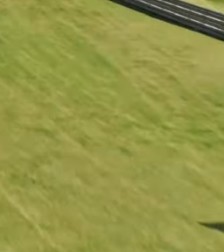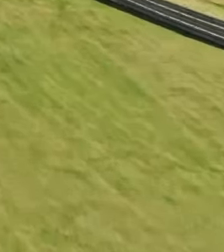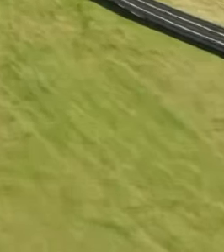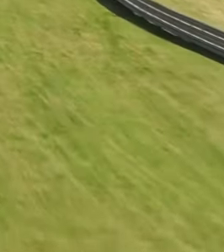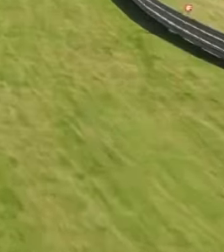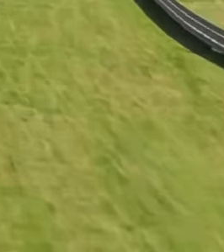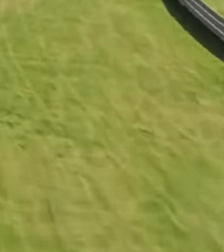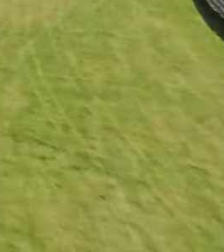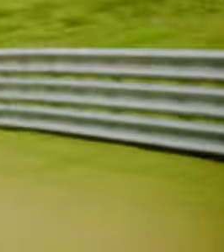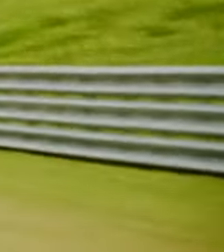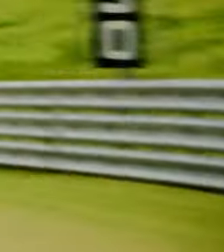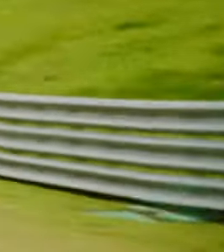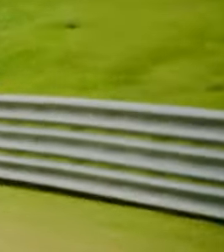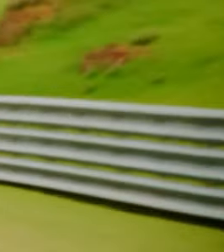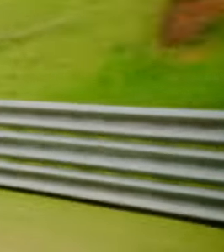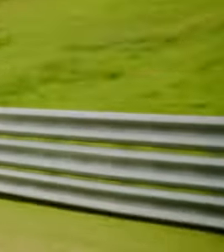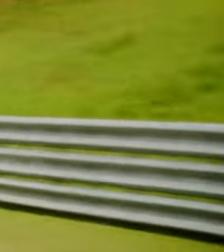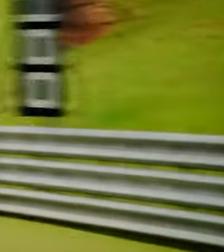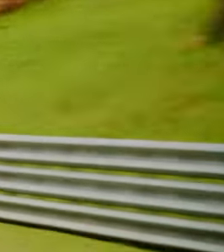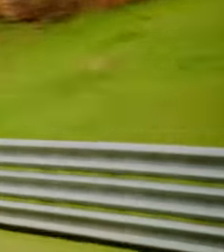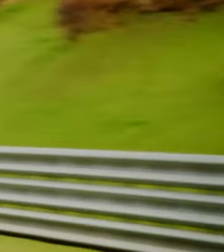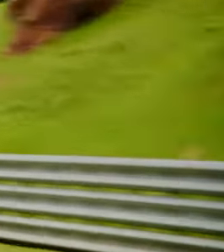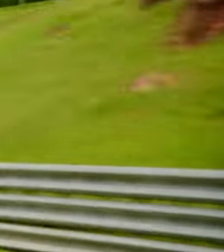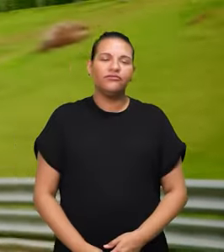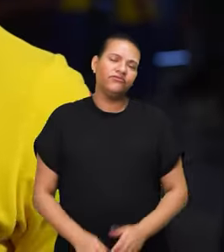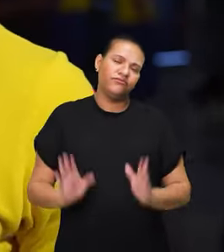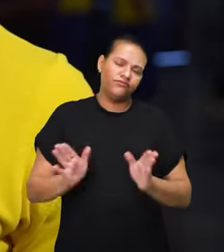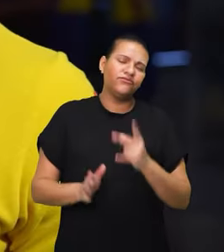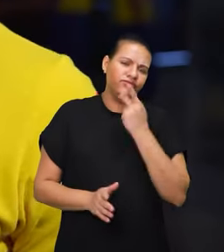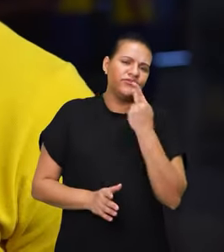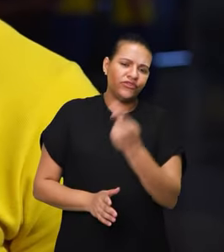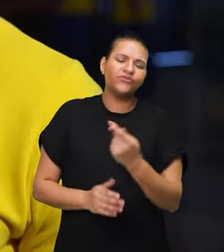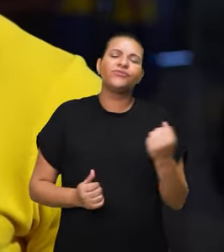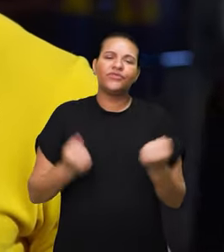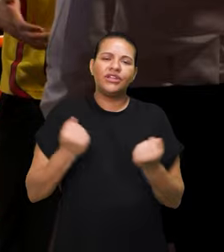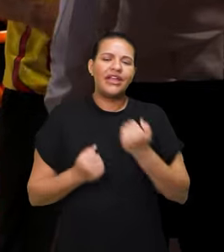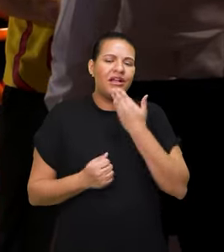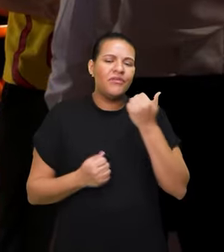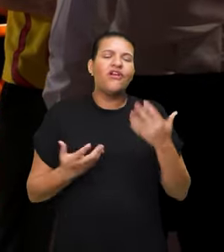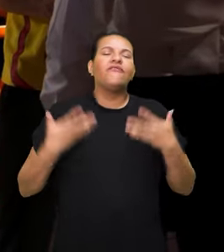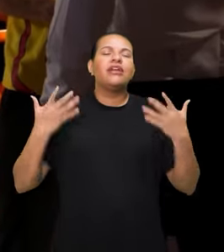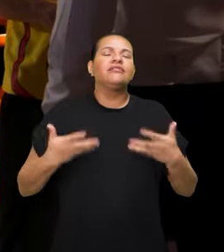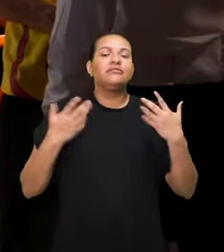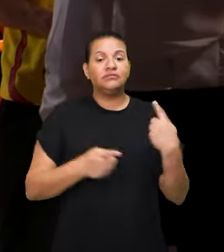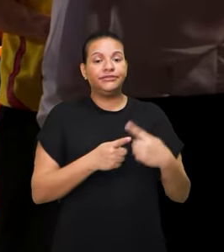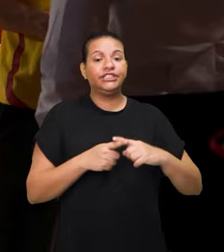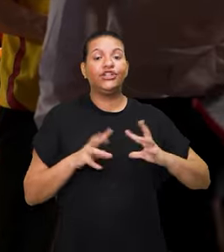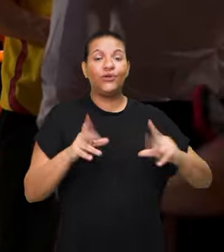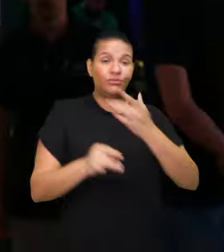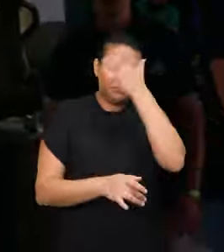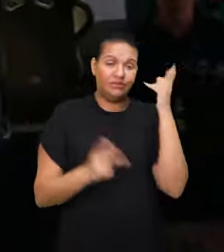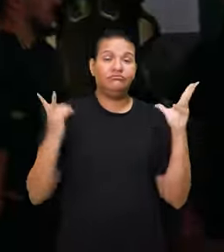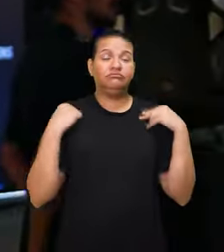a beira da pista outdoors mostrando um chimpanzé cobrindo os olhos a boca e os ouvidos com as mãs um pouco mais fresquinho do que é é uma coisa que